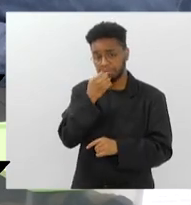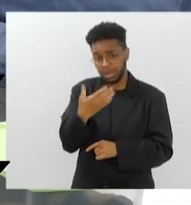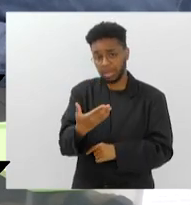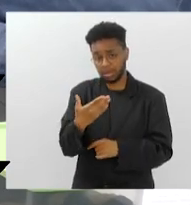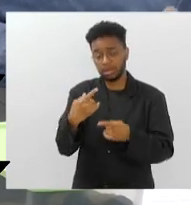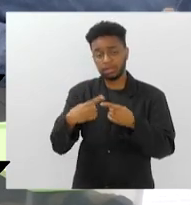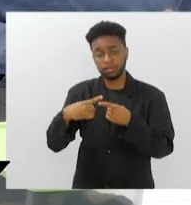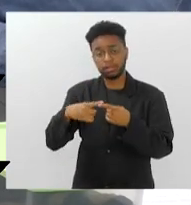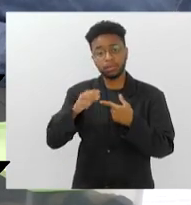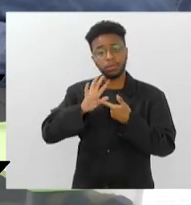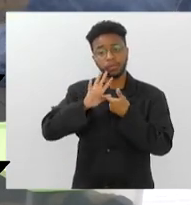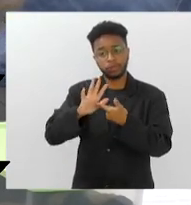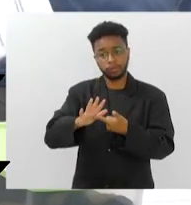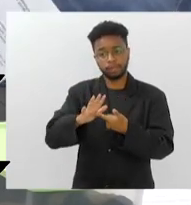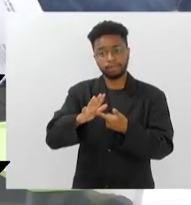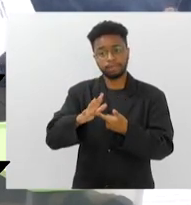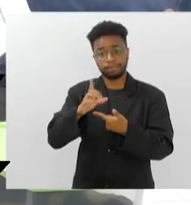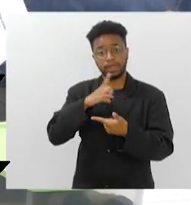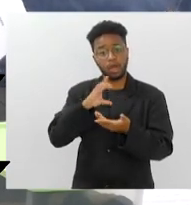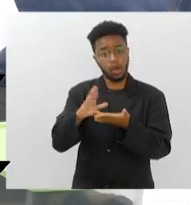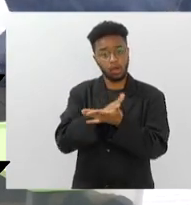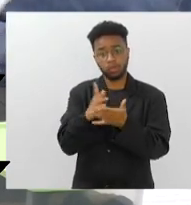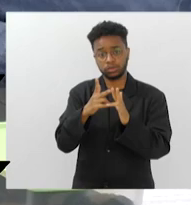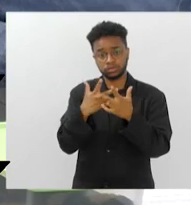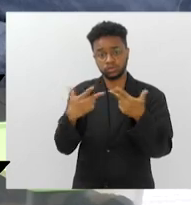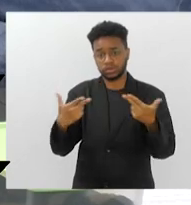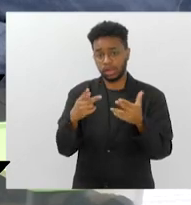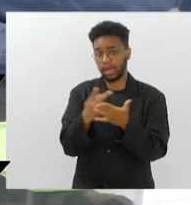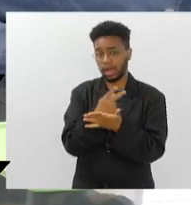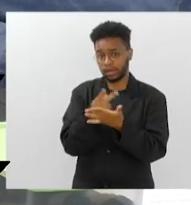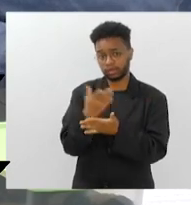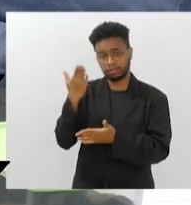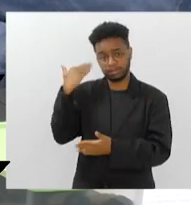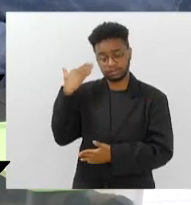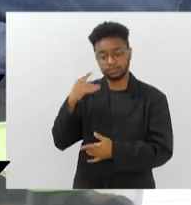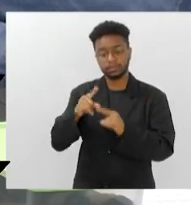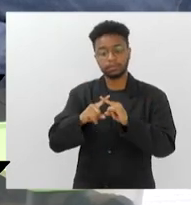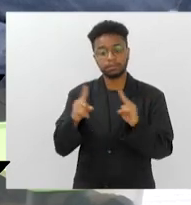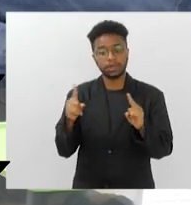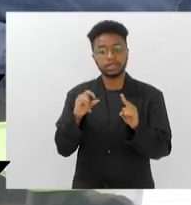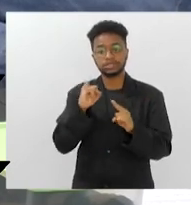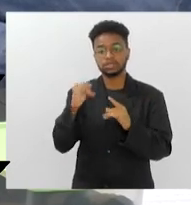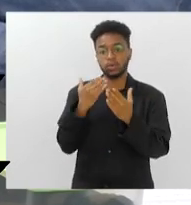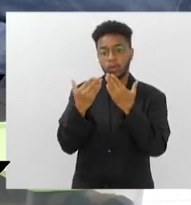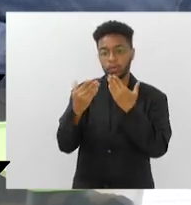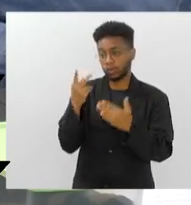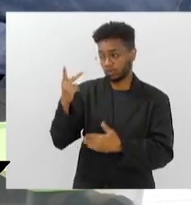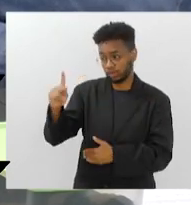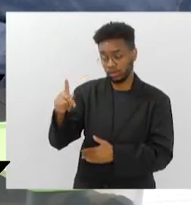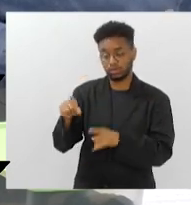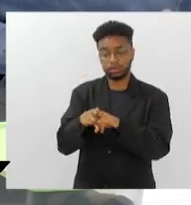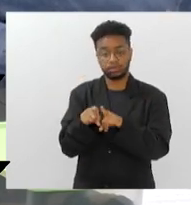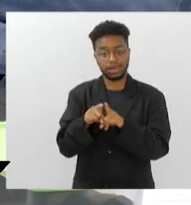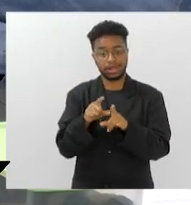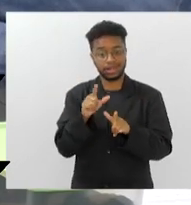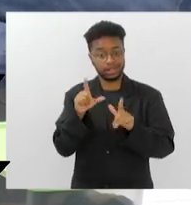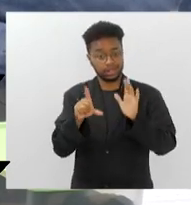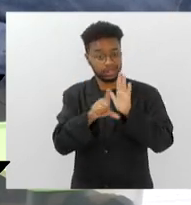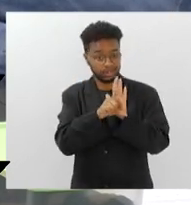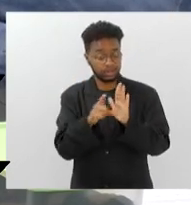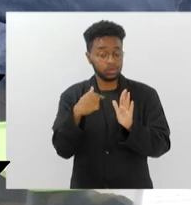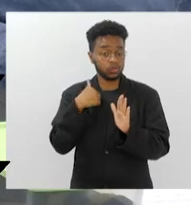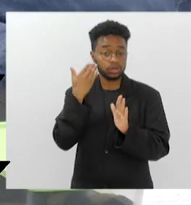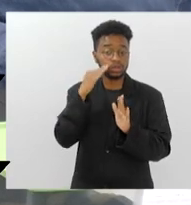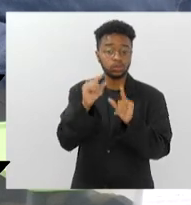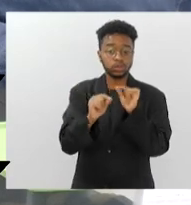até para constatar que alguma coisa foi errada no projeto da Lana mas nesse caso comparando o vosso com a lei eu eu entendo que